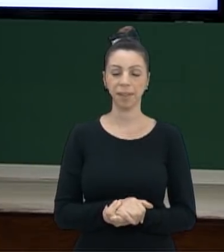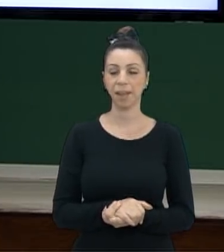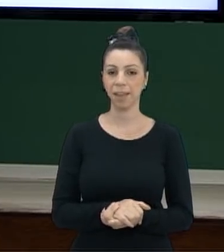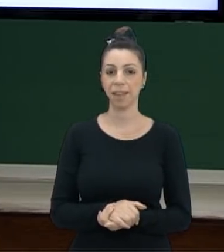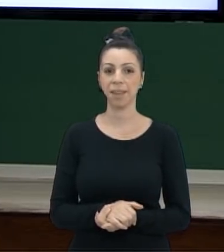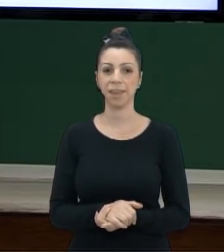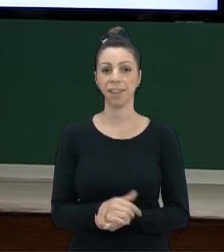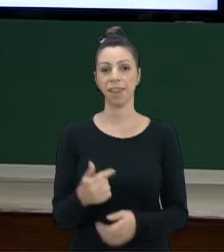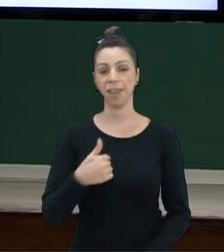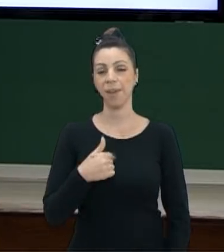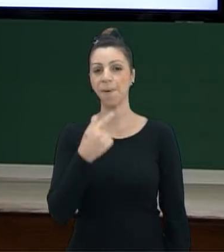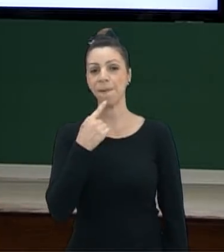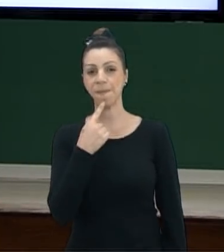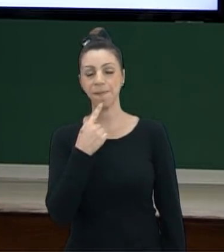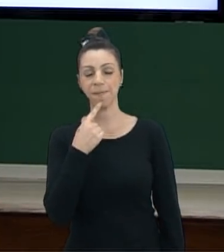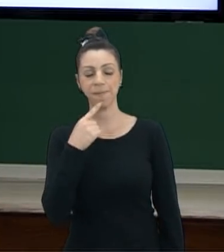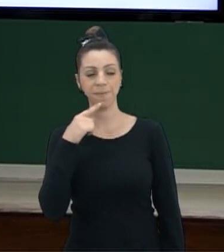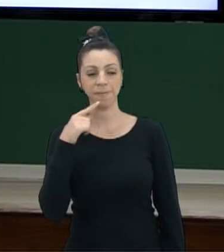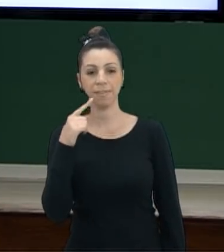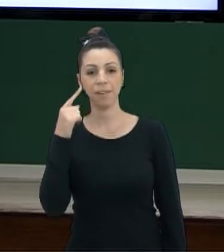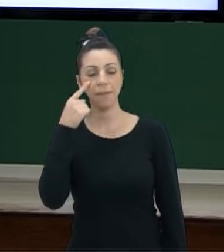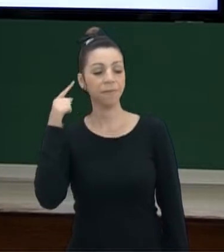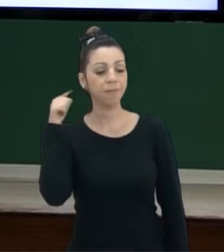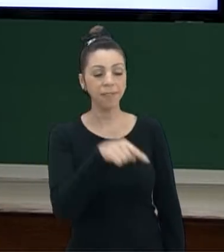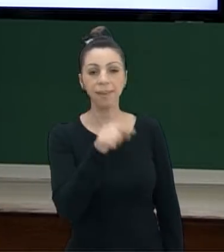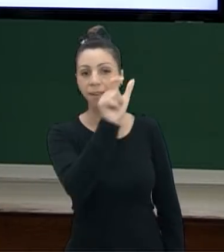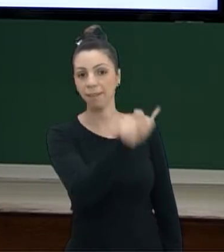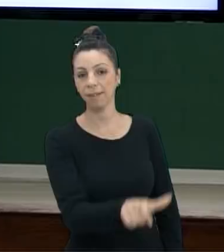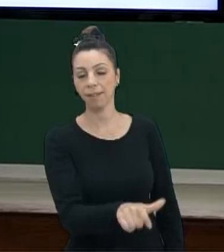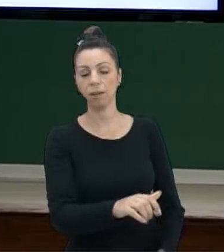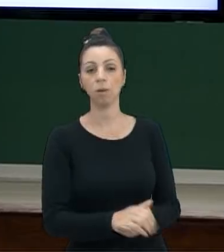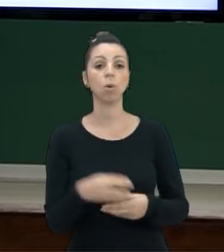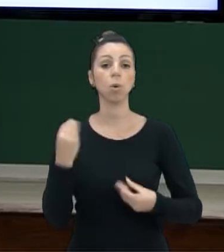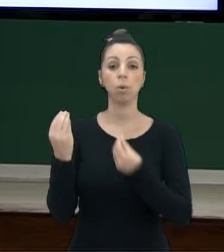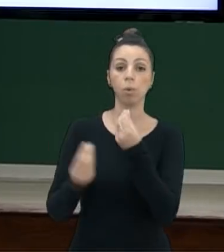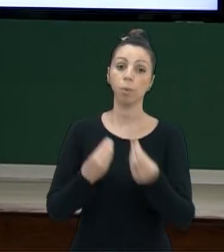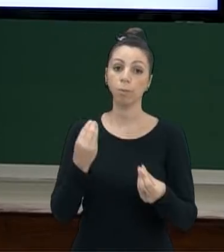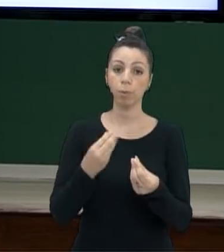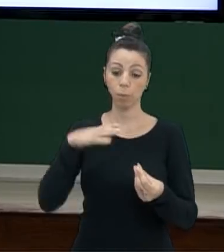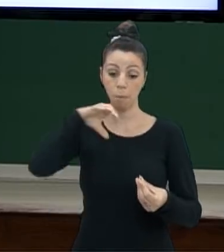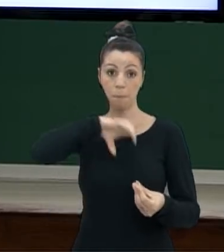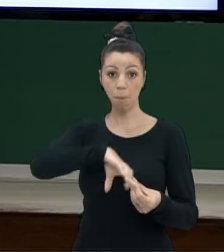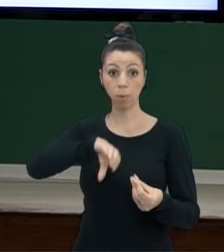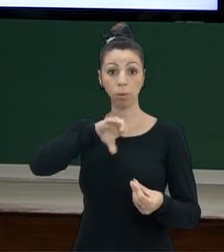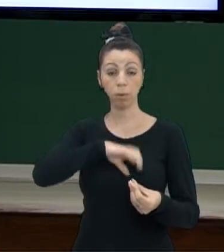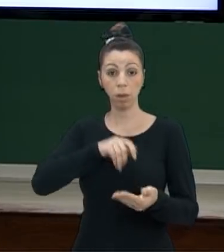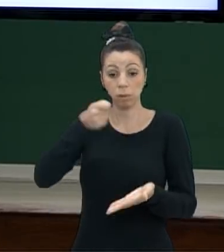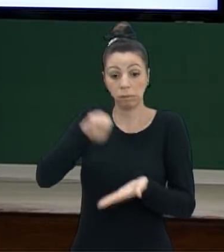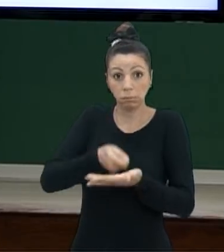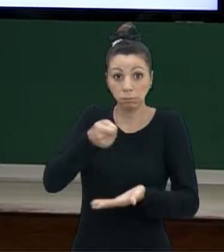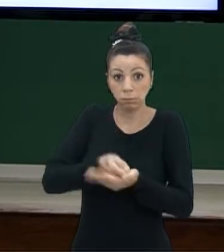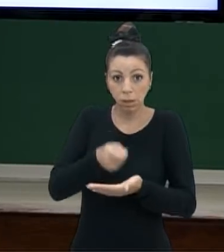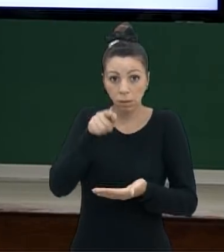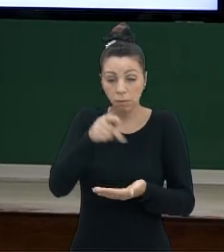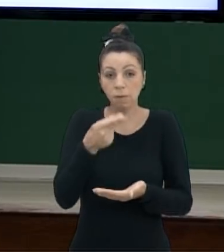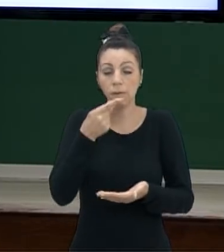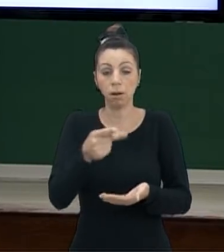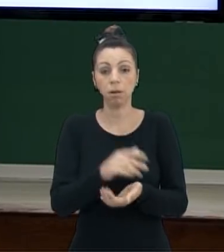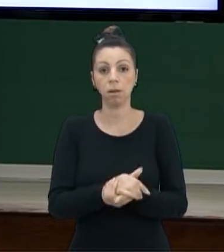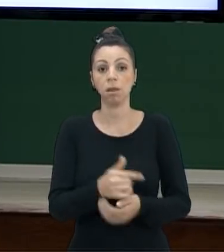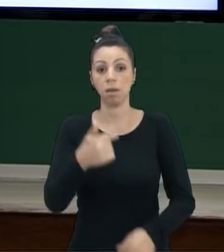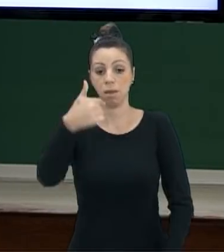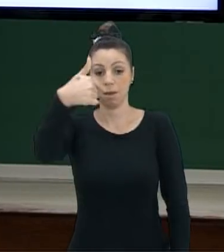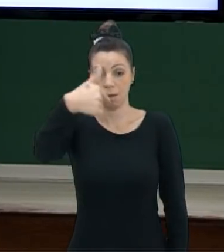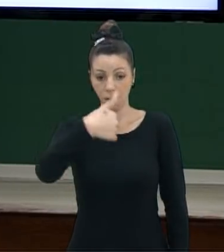Ah, eu vi ela. Mas com que o português formal manda você dizer? Eu a